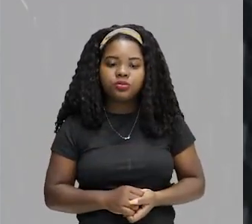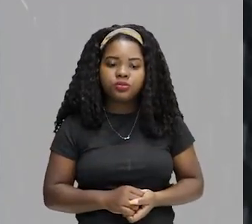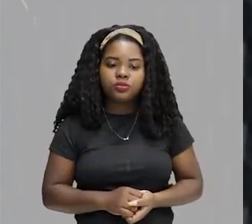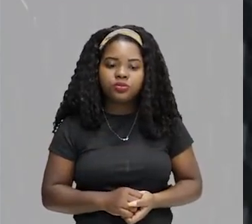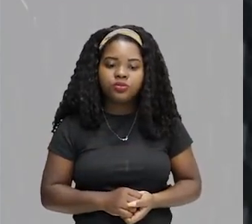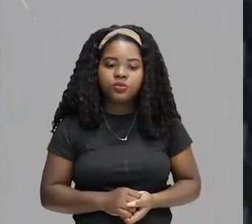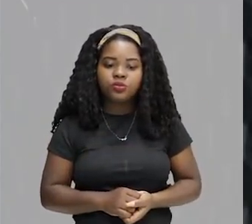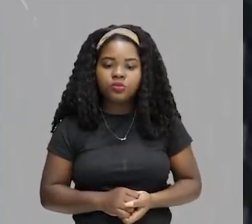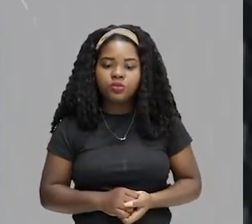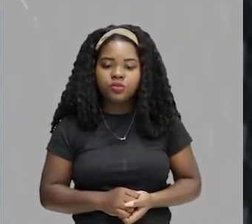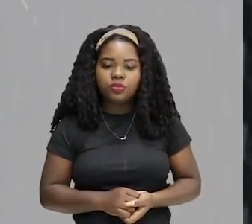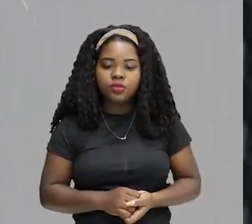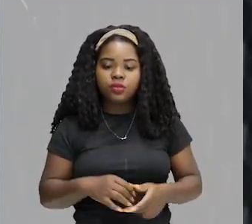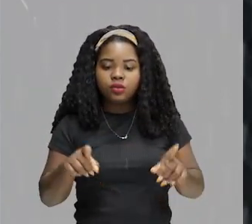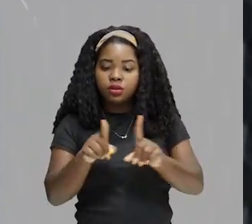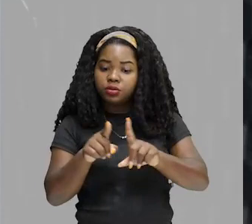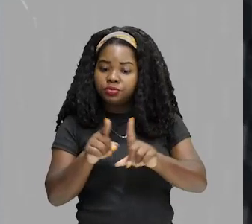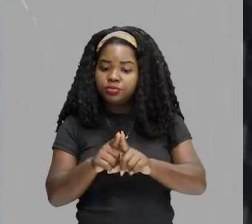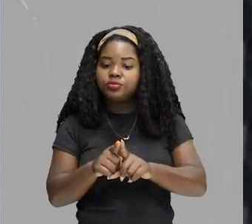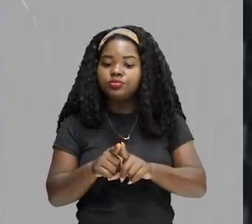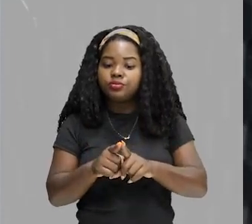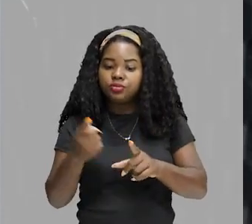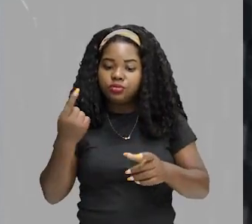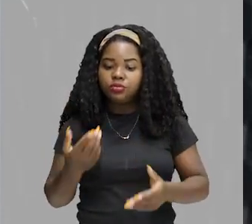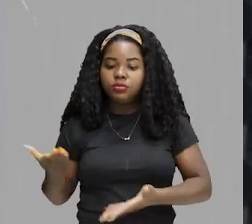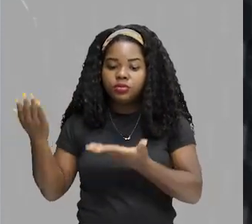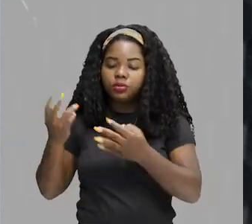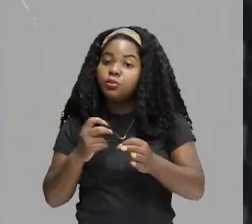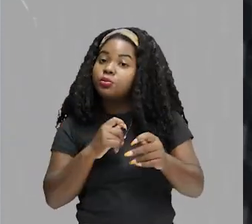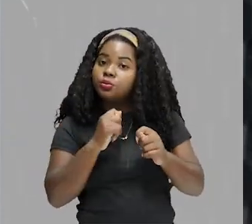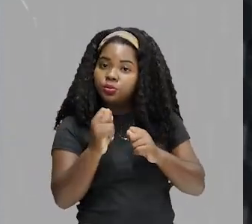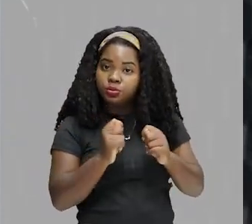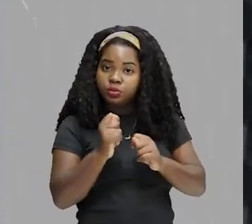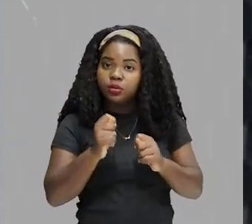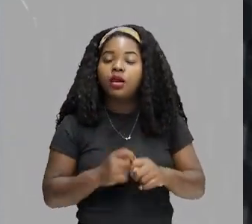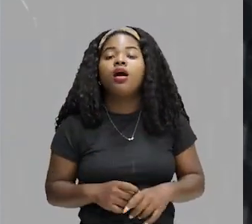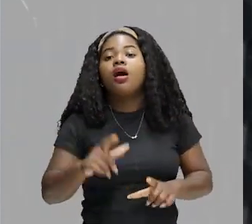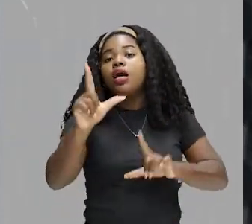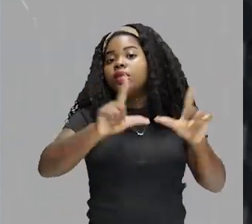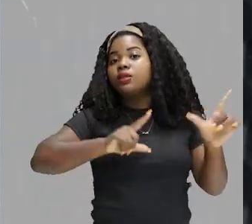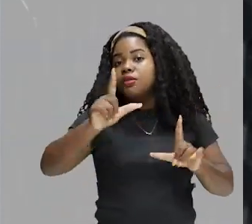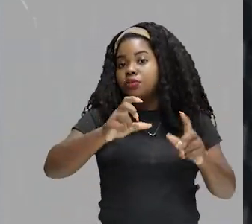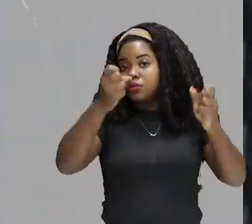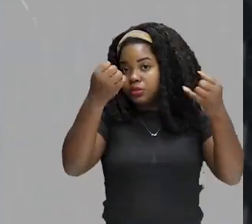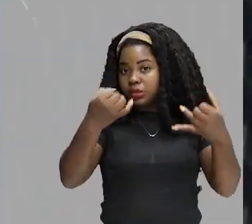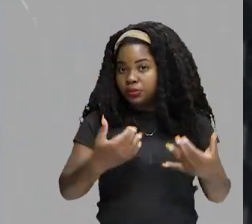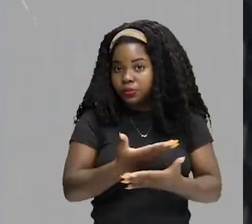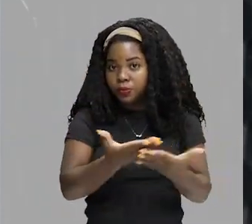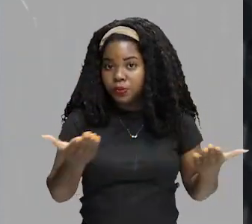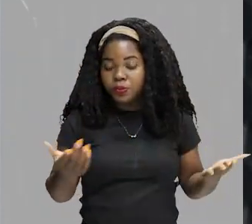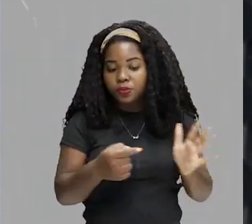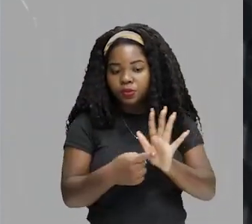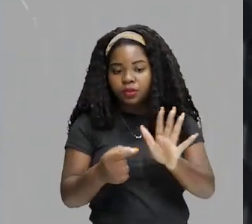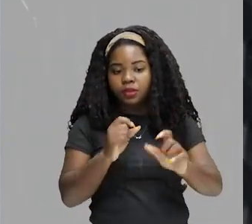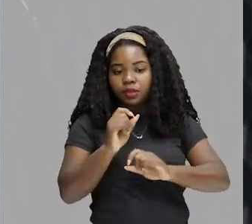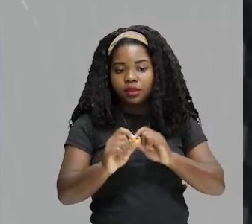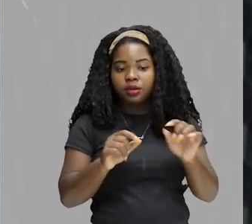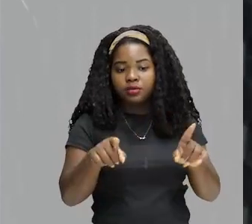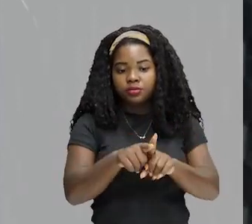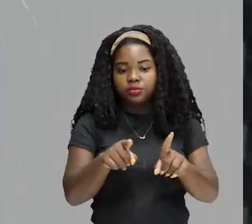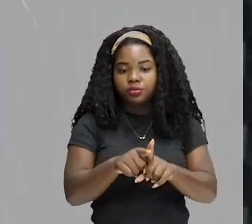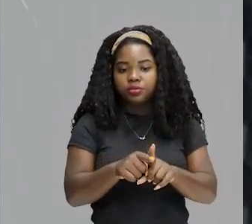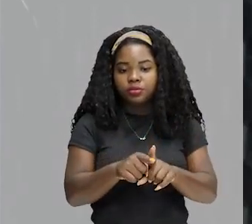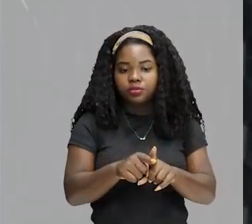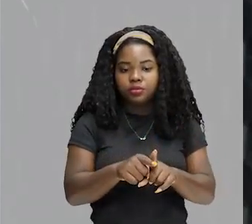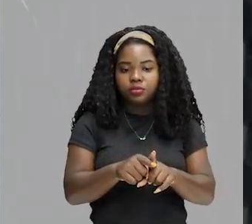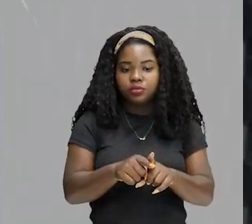Questão da monocultura e da prevalência de interesse econômico. A televisão, como eu falei para vocês ainda há pouco, vai mostrar aquilo que